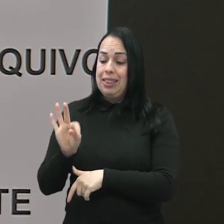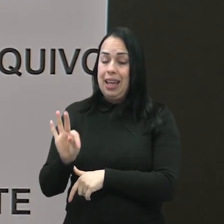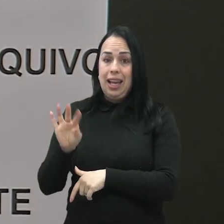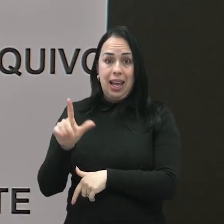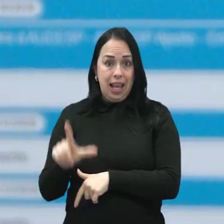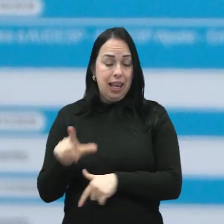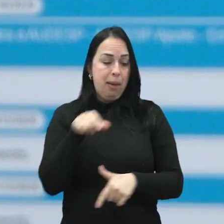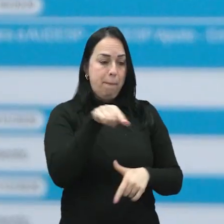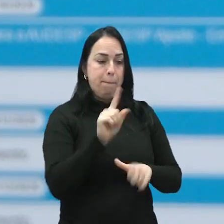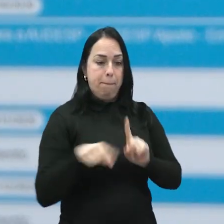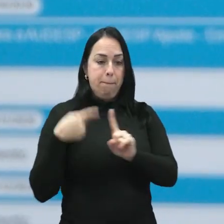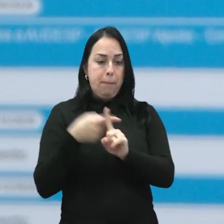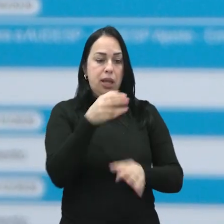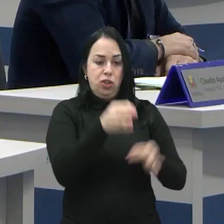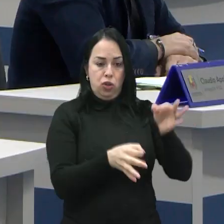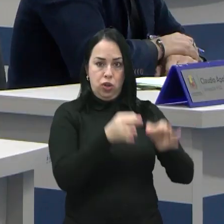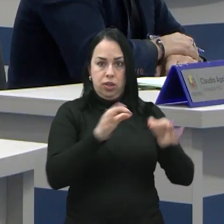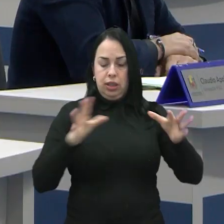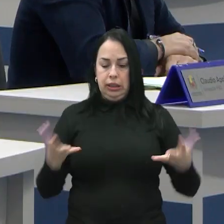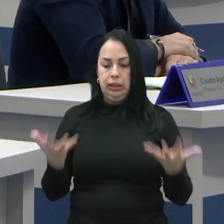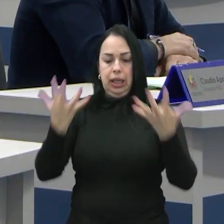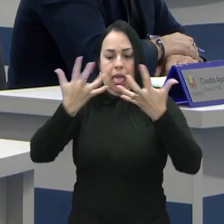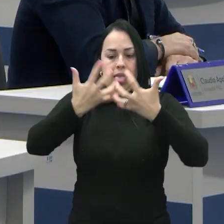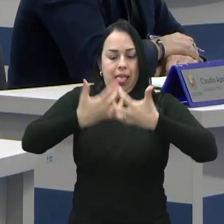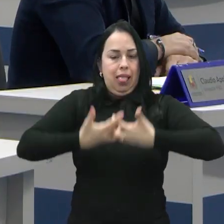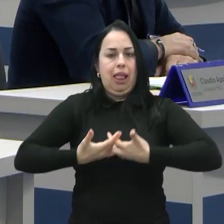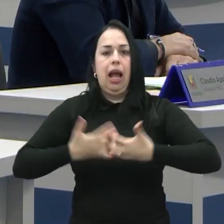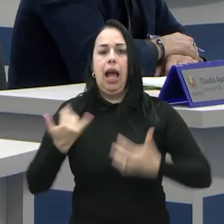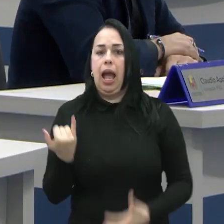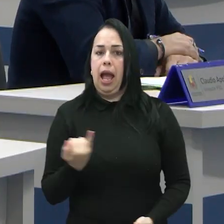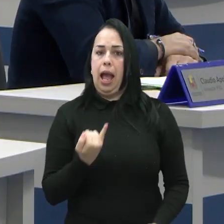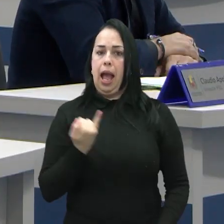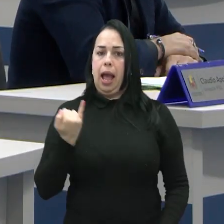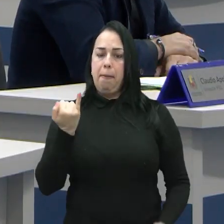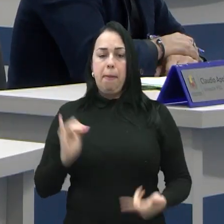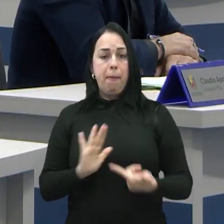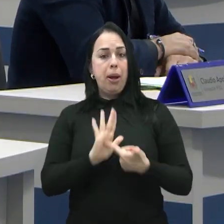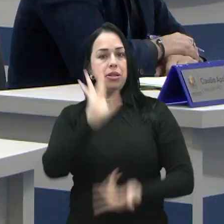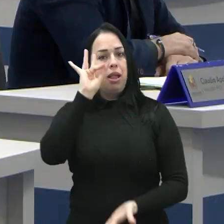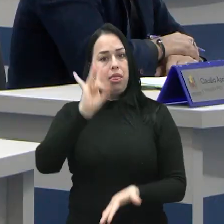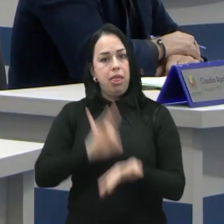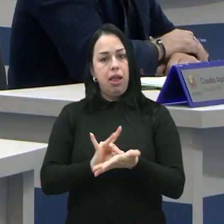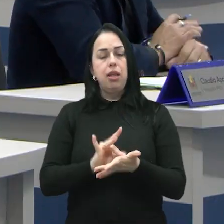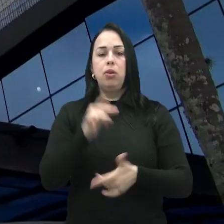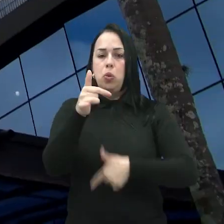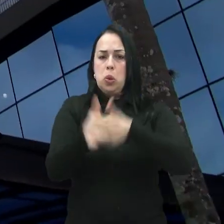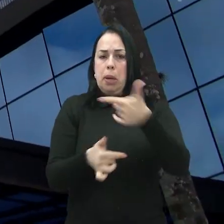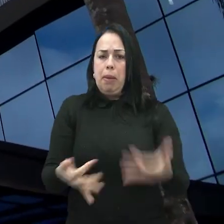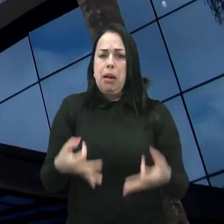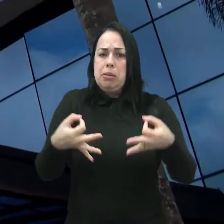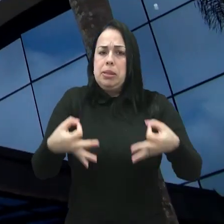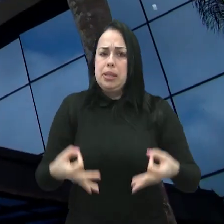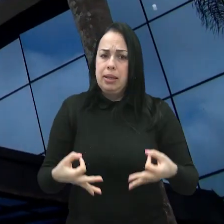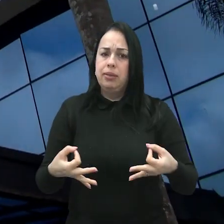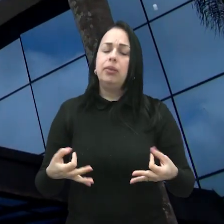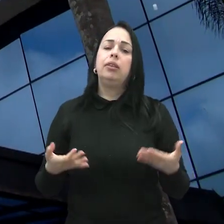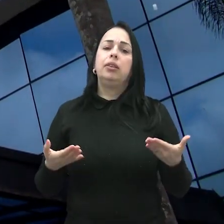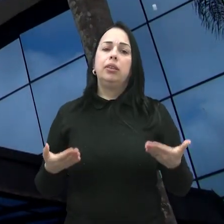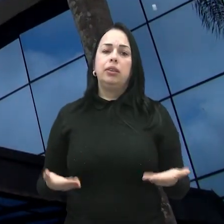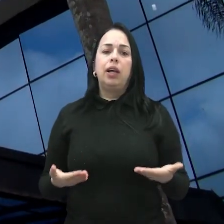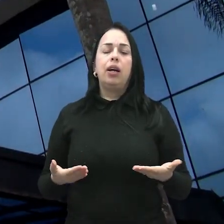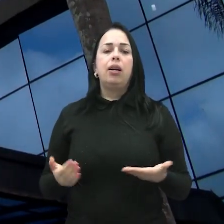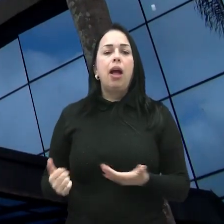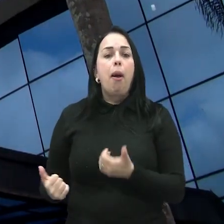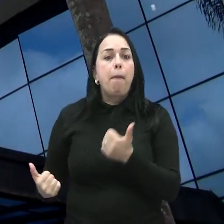da DTL e do jurídico forma uma engrenagem essencial para a transparência e eficiência da